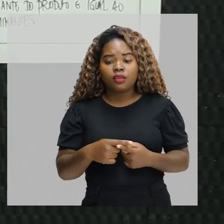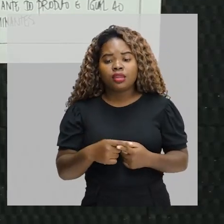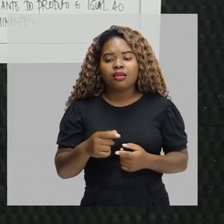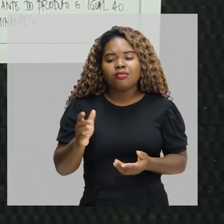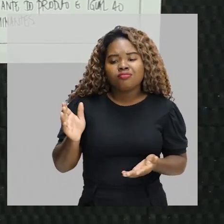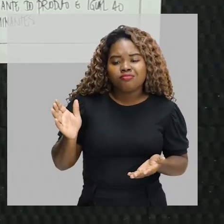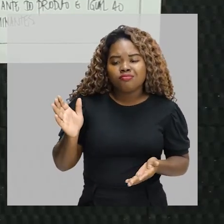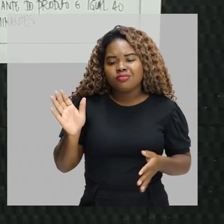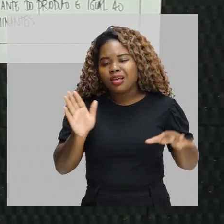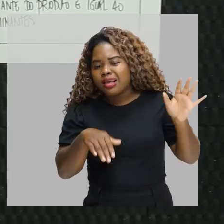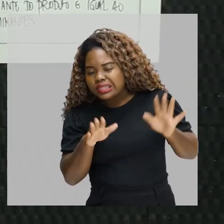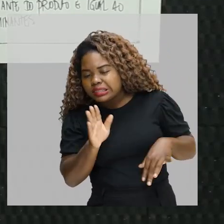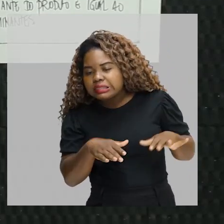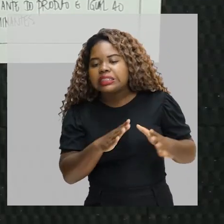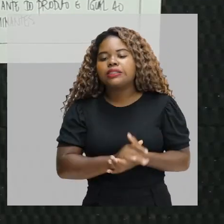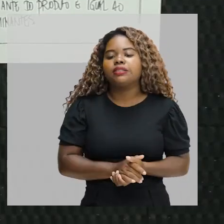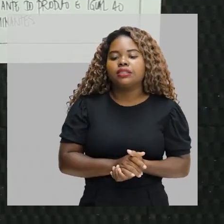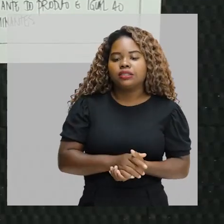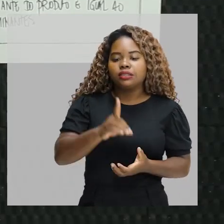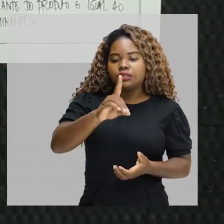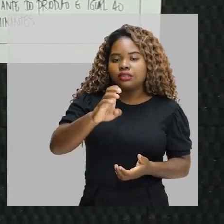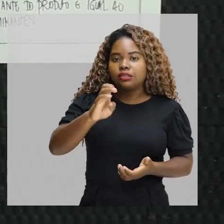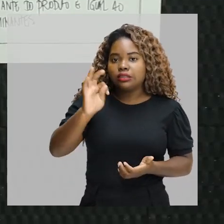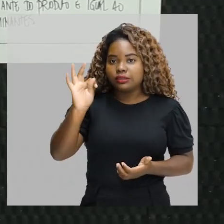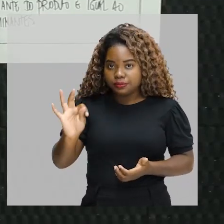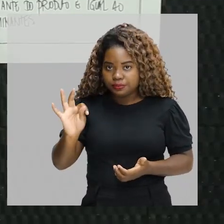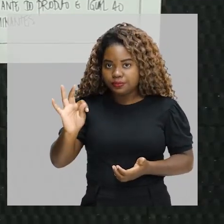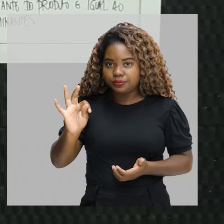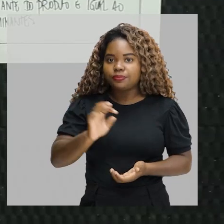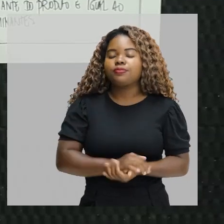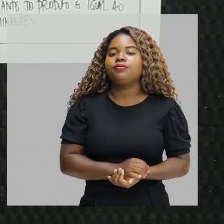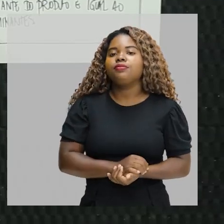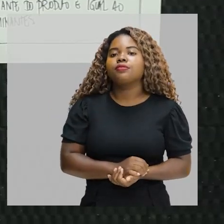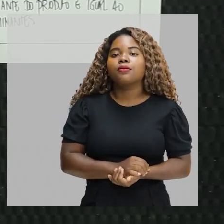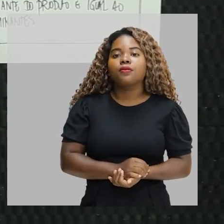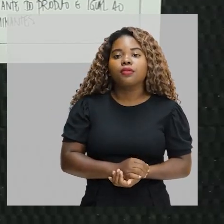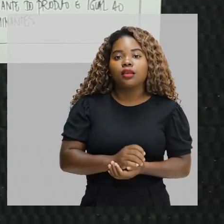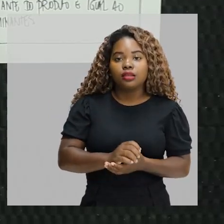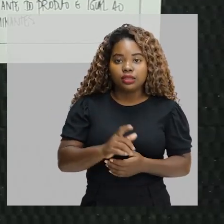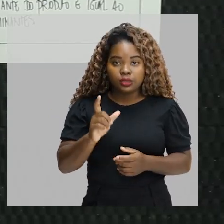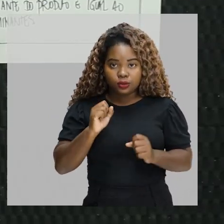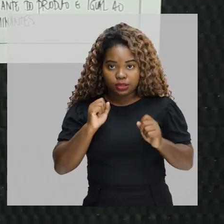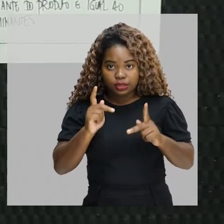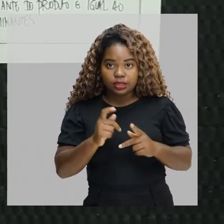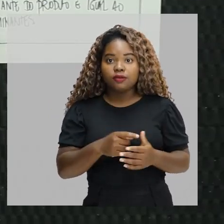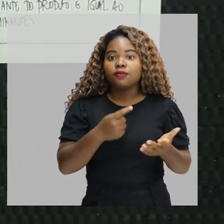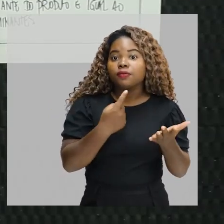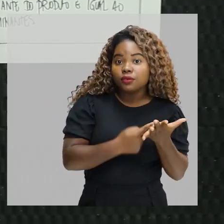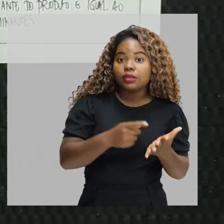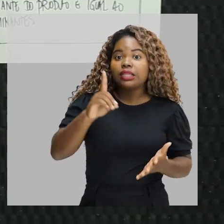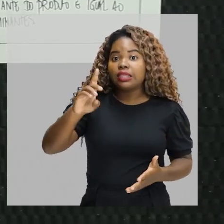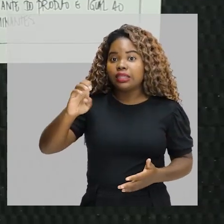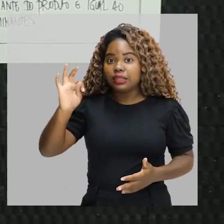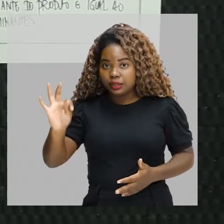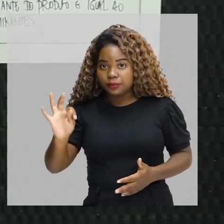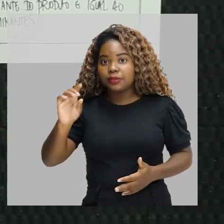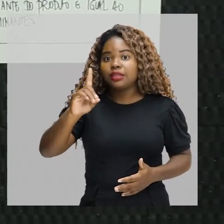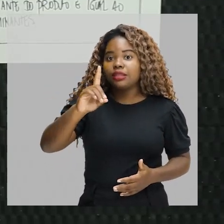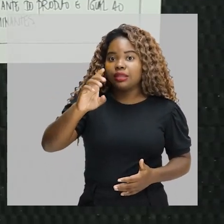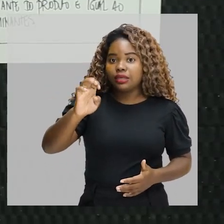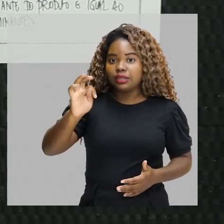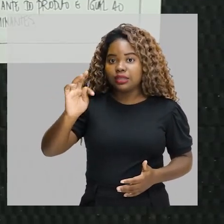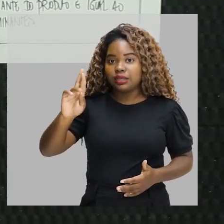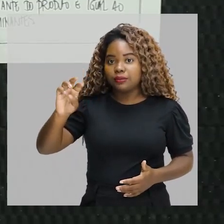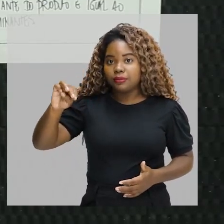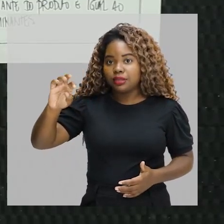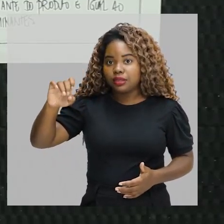cálculo extenso, né? A gente viu aí como é que se calcula o determinante de uma matriz de ordem 3. Quanto mais você aumenta a ordem